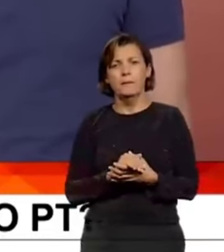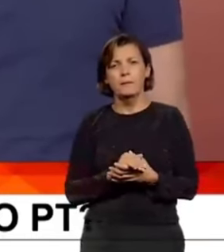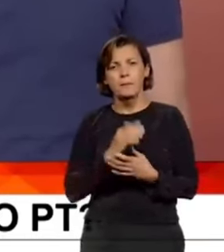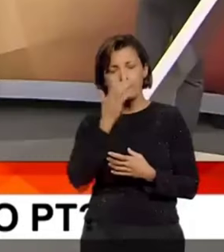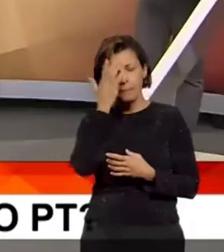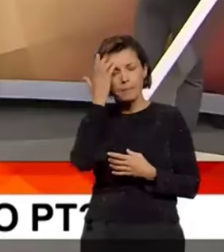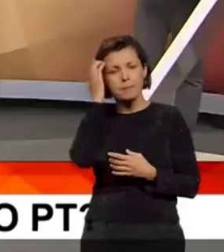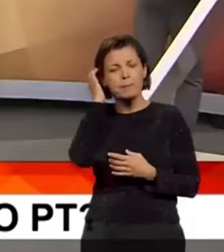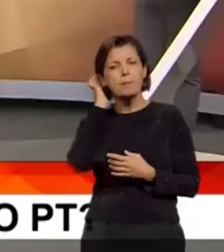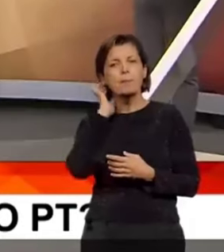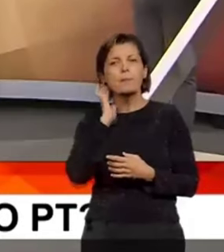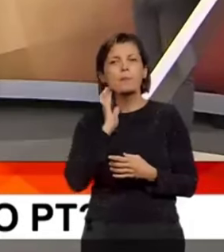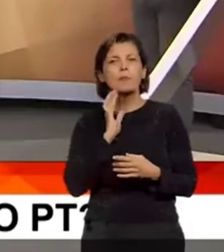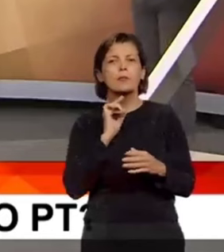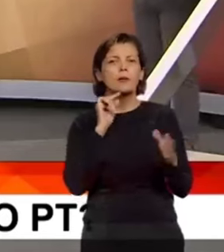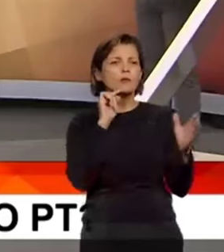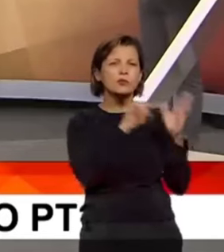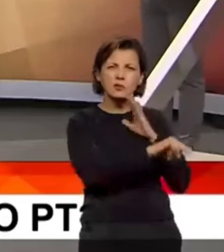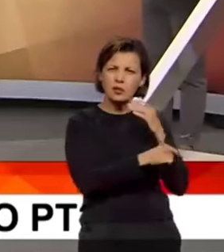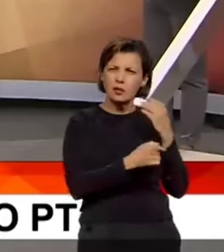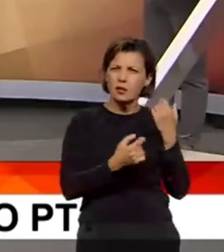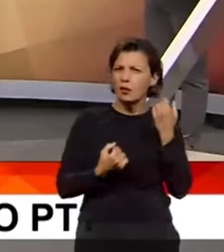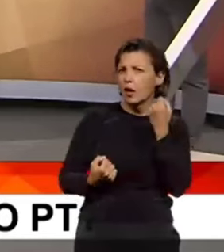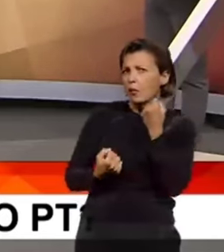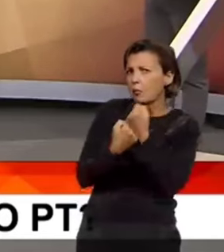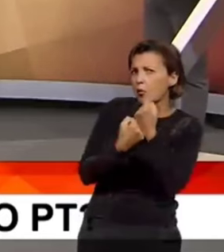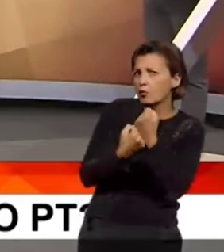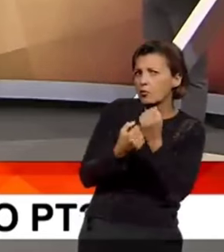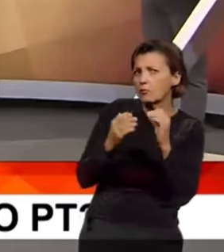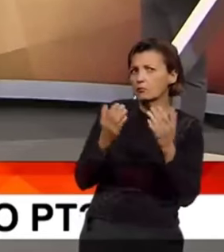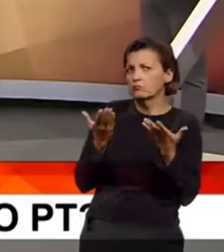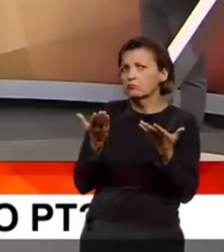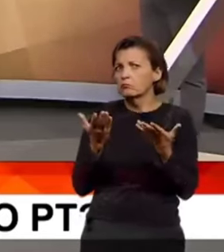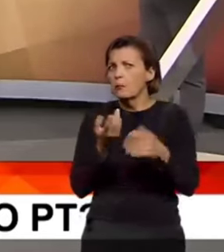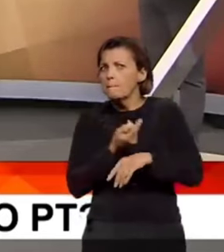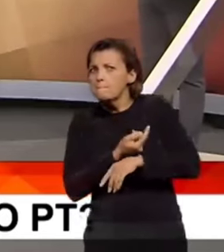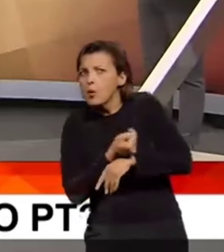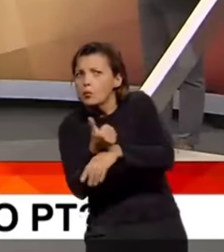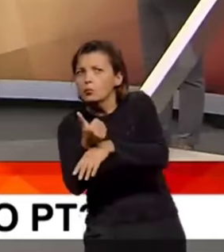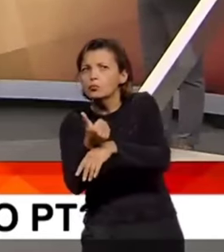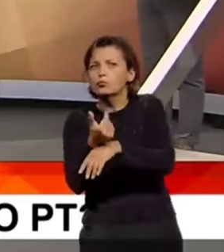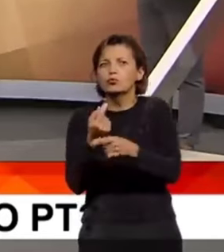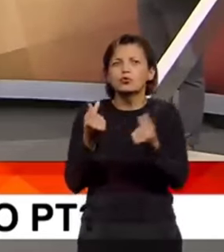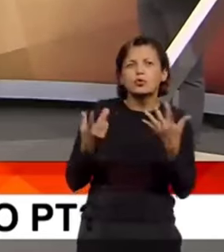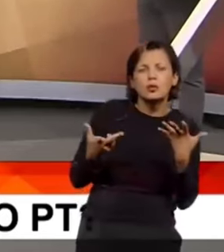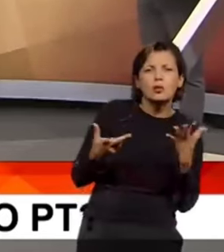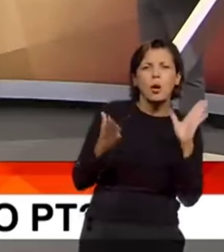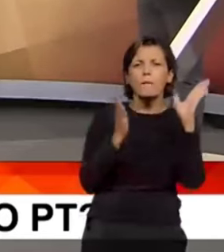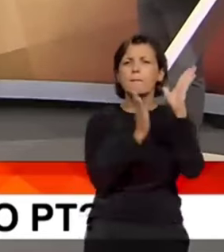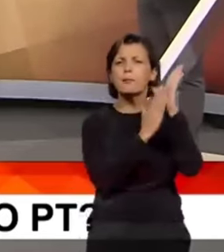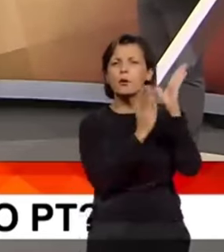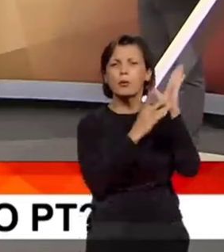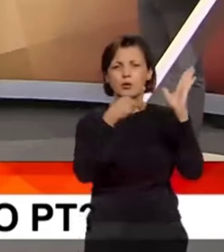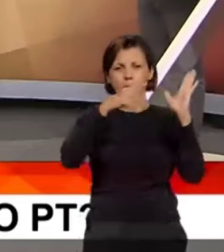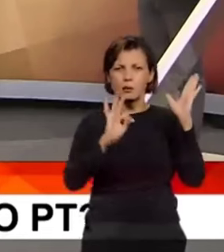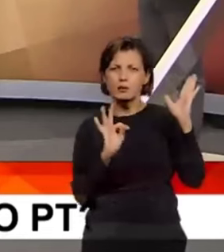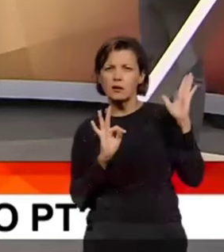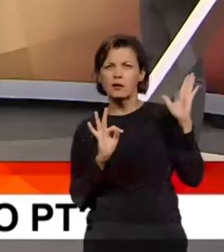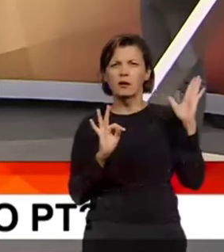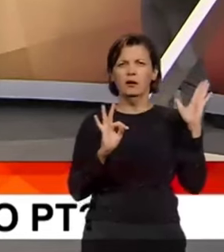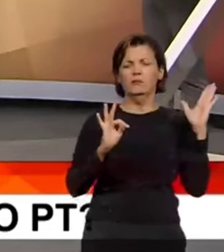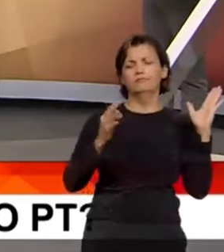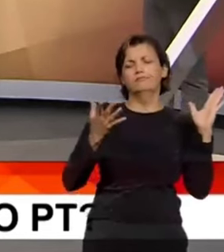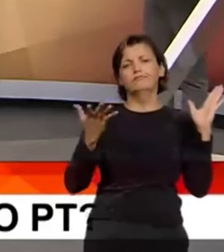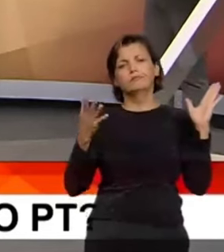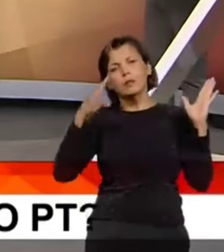ok Presidente Cleiton auxílio Brasil é importante ou não a proposta do PT e do